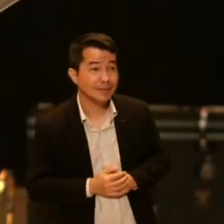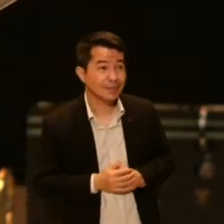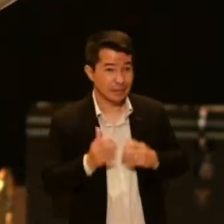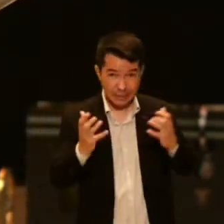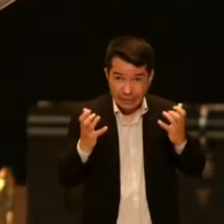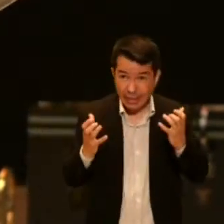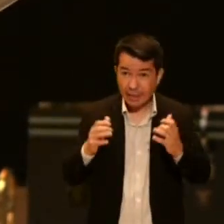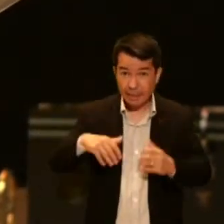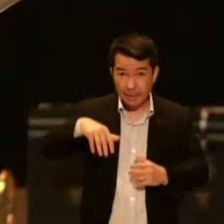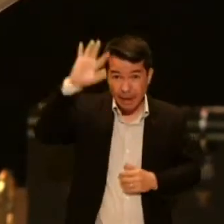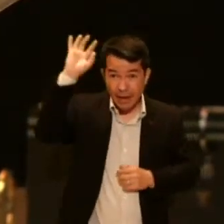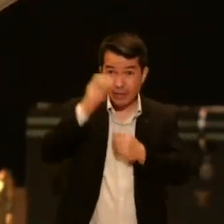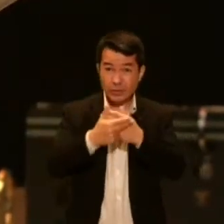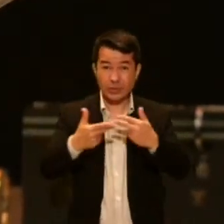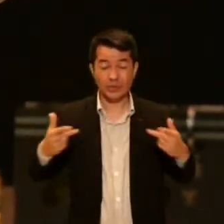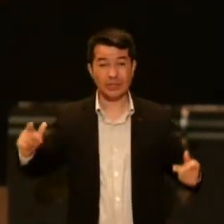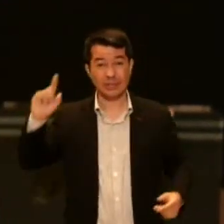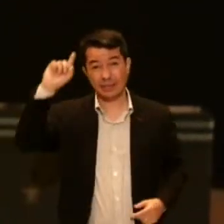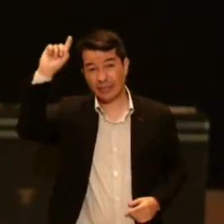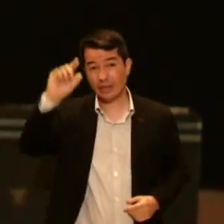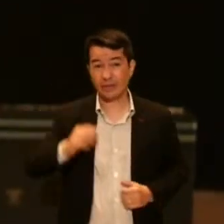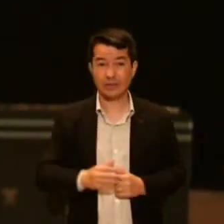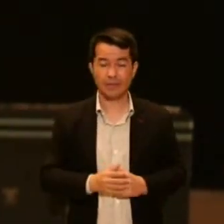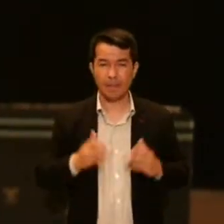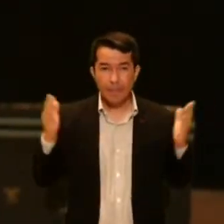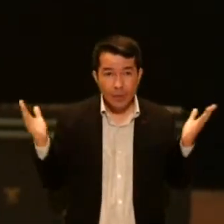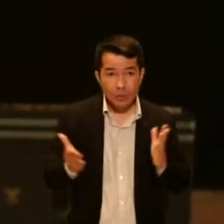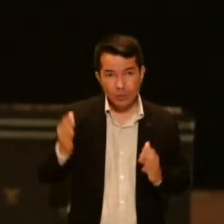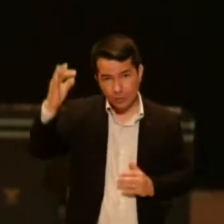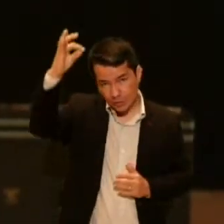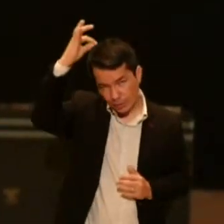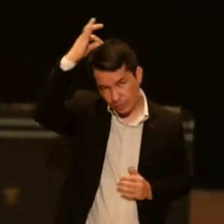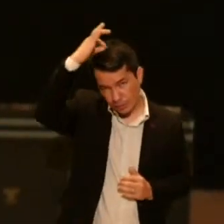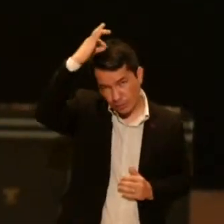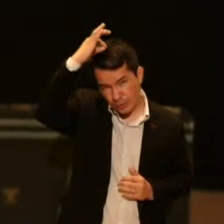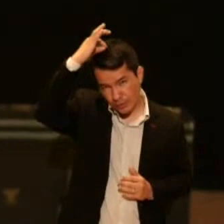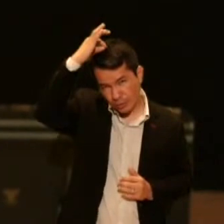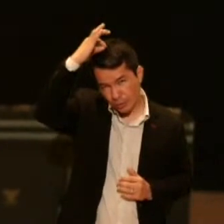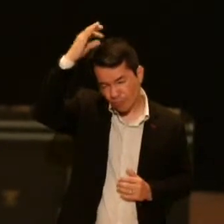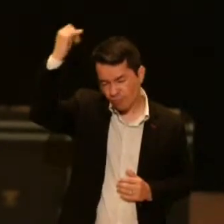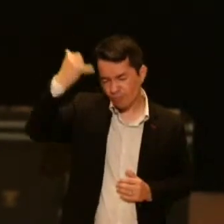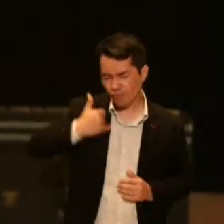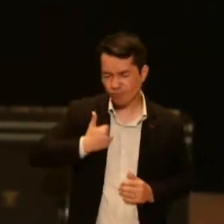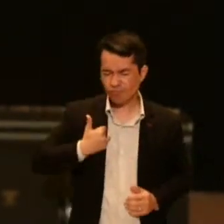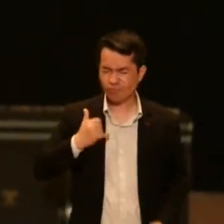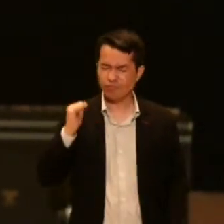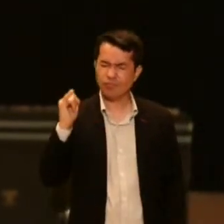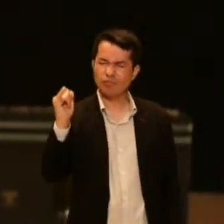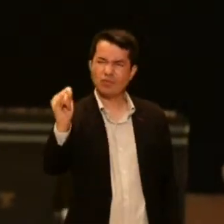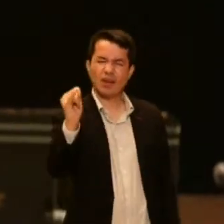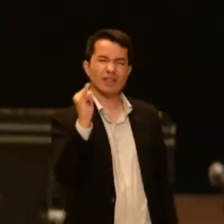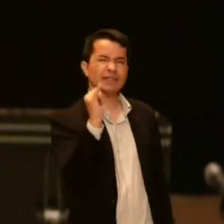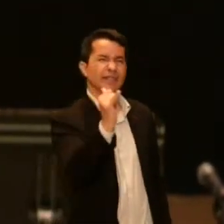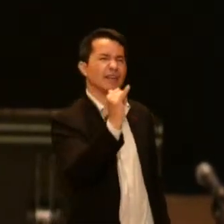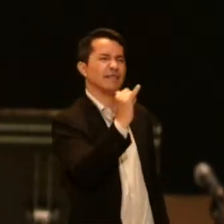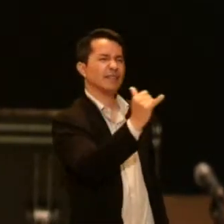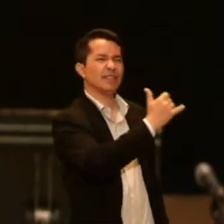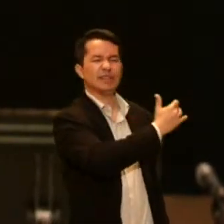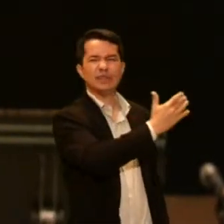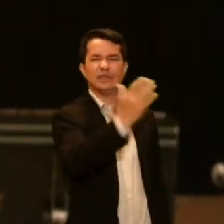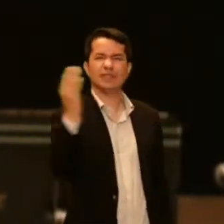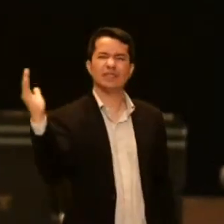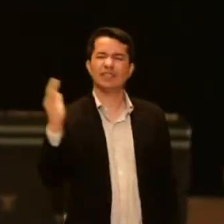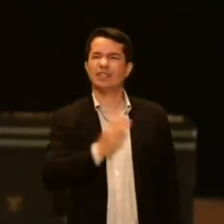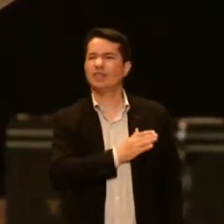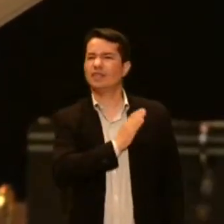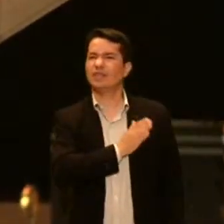Então, se o Espírito de Deus hoje está falando ao seu coração e você quer responder, quer colocar sua vida, atender a voz do Espírito, quem